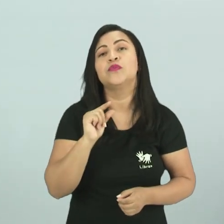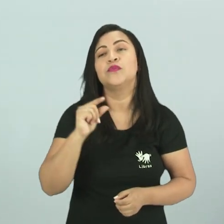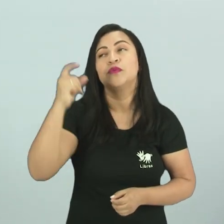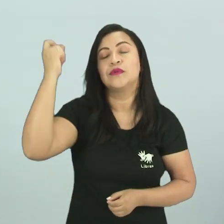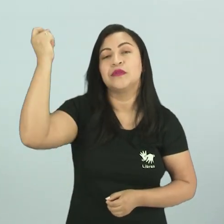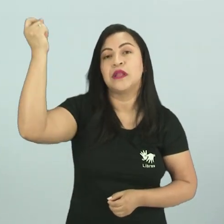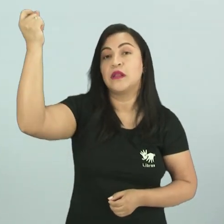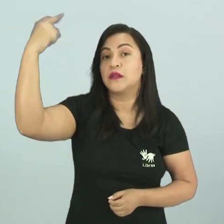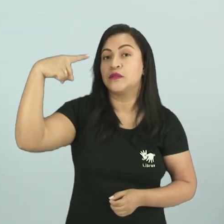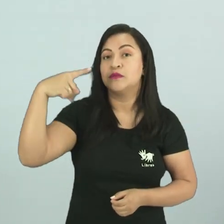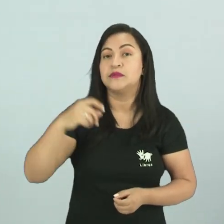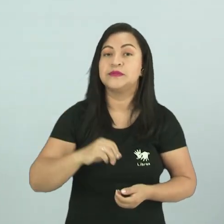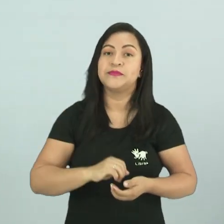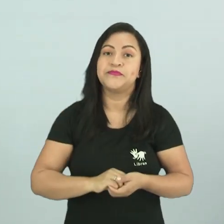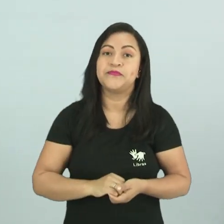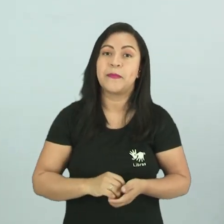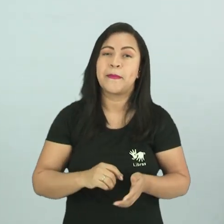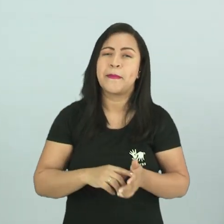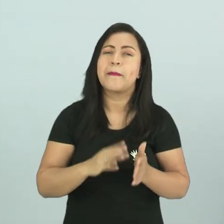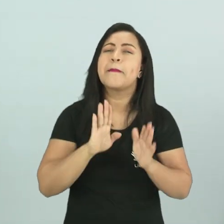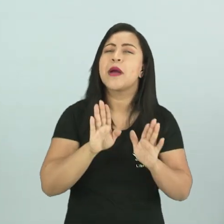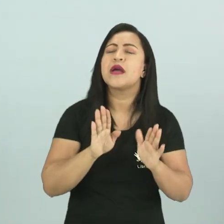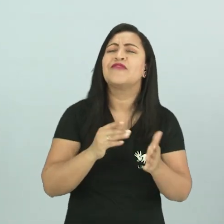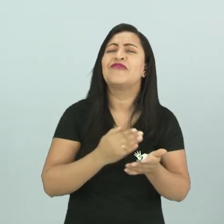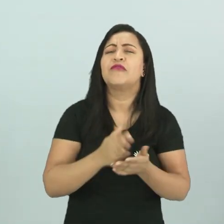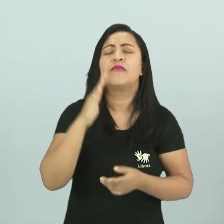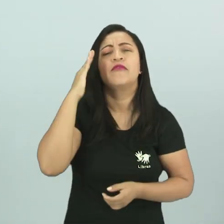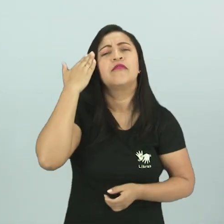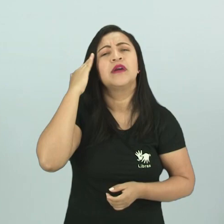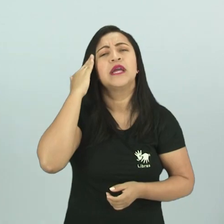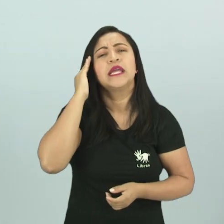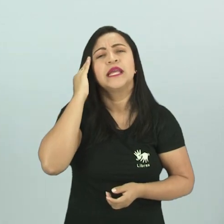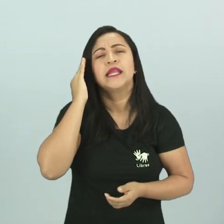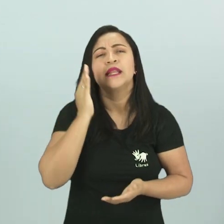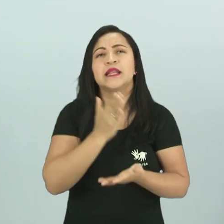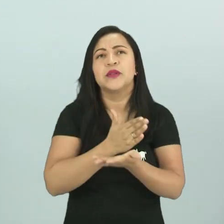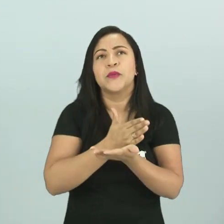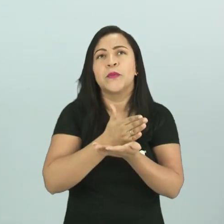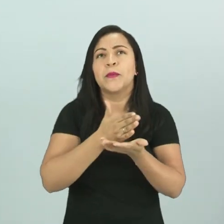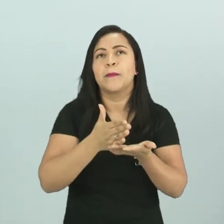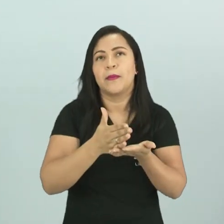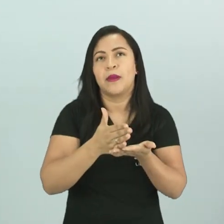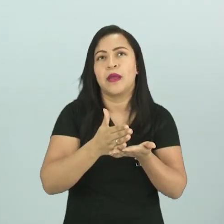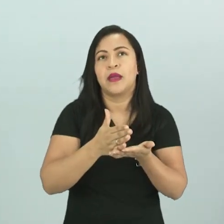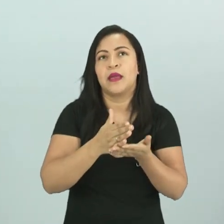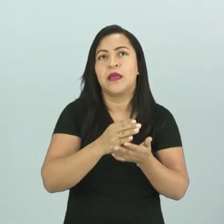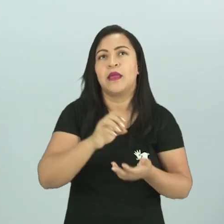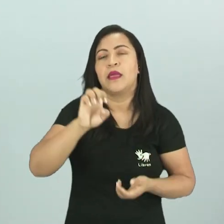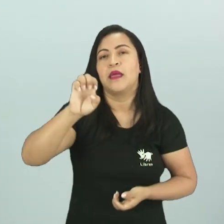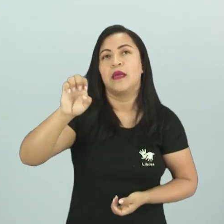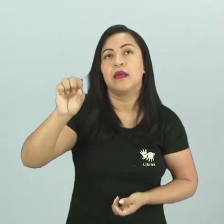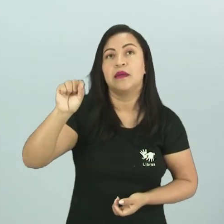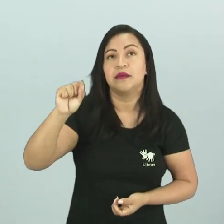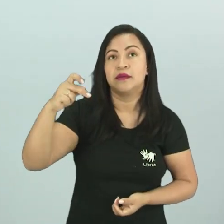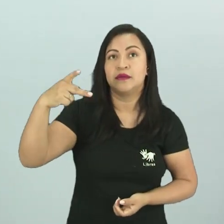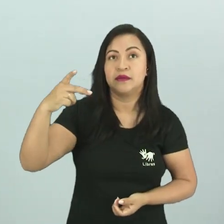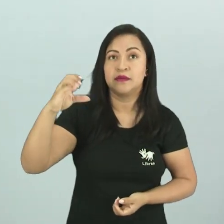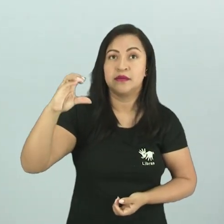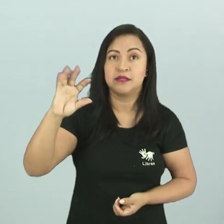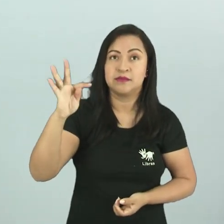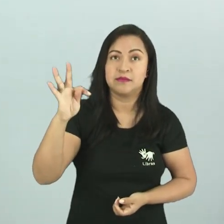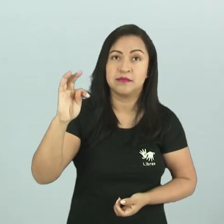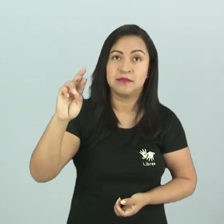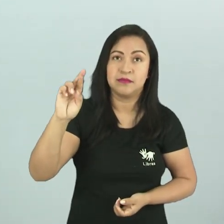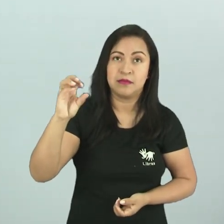Mas antes disso, a gente precisa entender o que é o espectro eletromagnético. Então, as ondas eletromagnéticas,